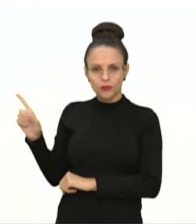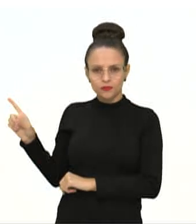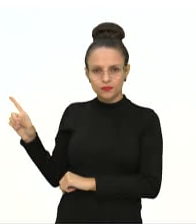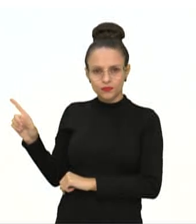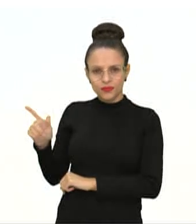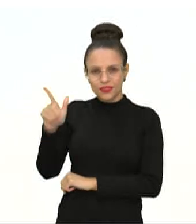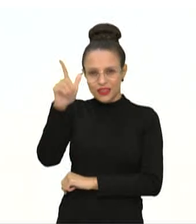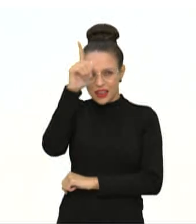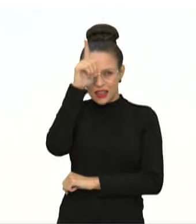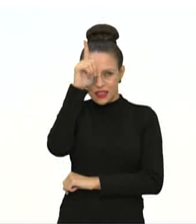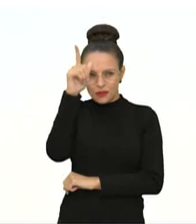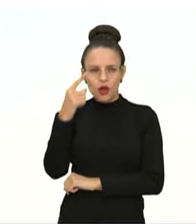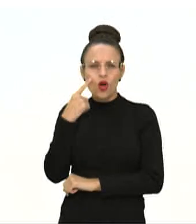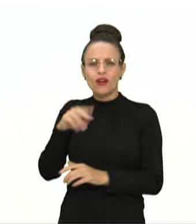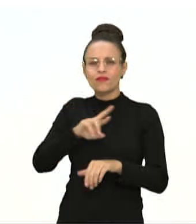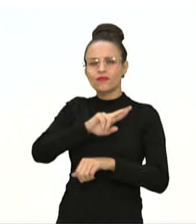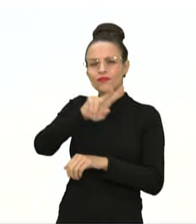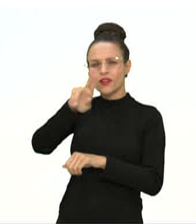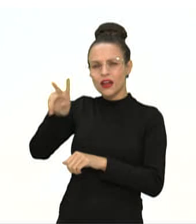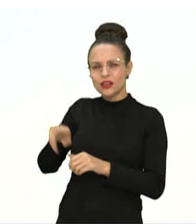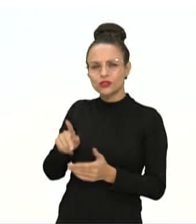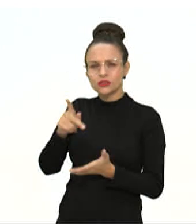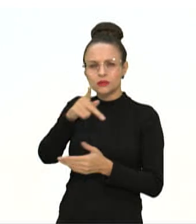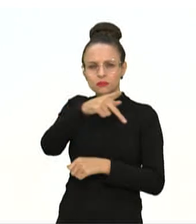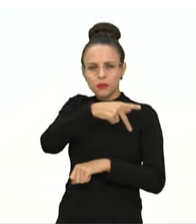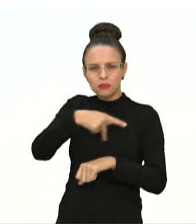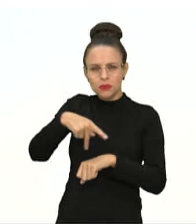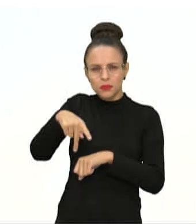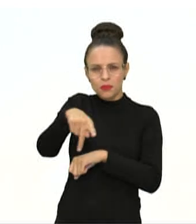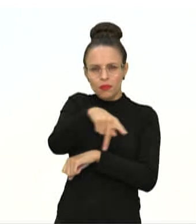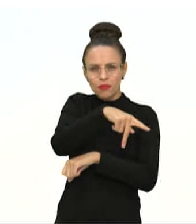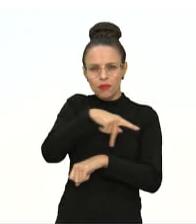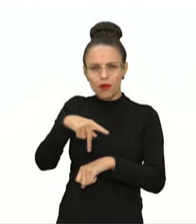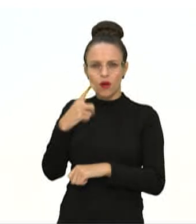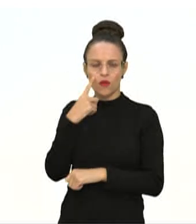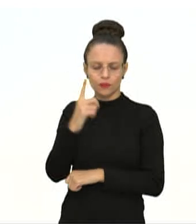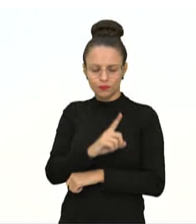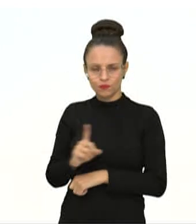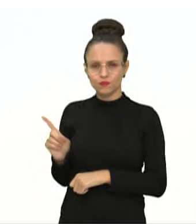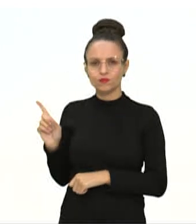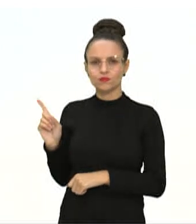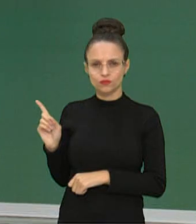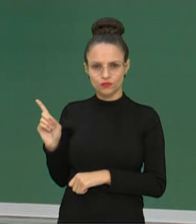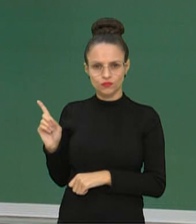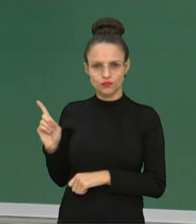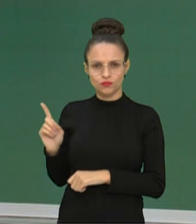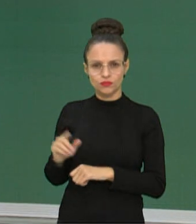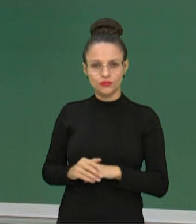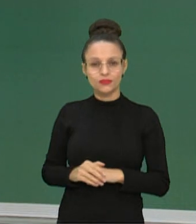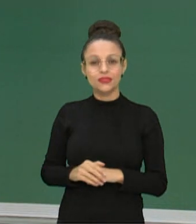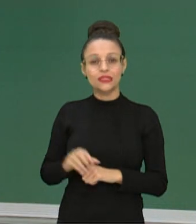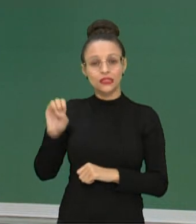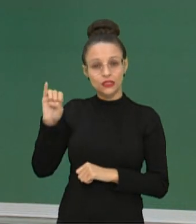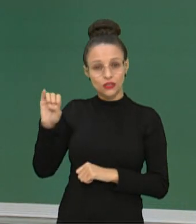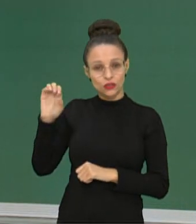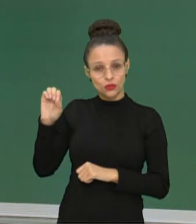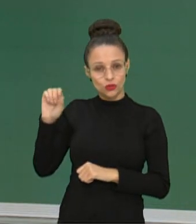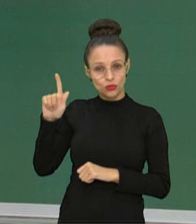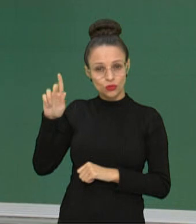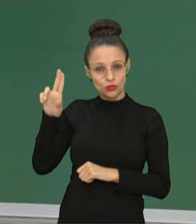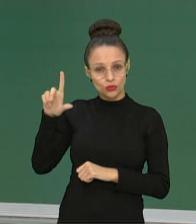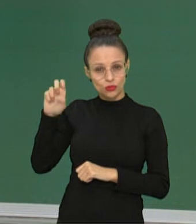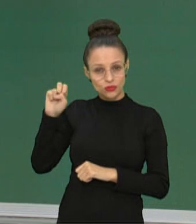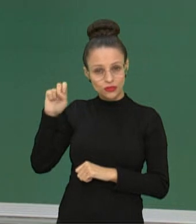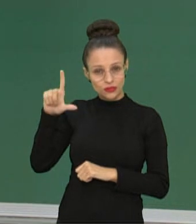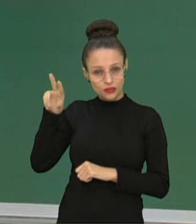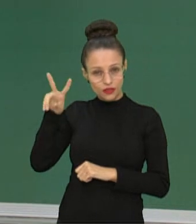Oriental, Polônia, Tchecoslováquia, Hungria, Romênia, Bulgária e Iugoslávia, certo? Iugoslávia,